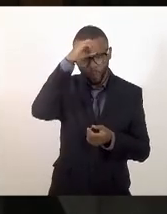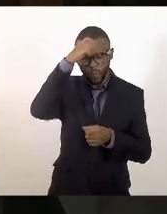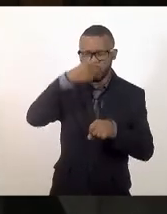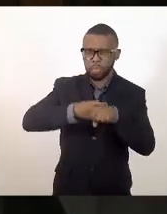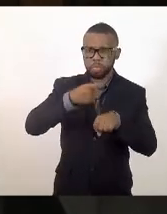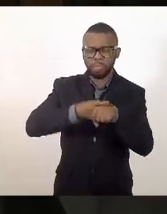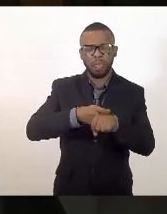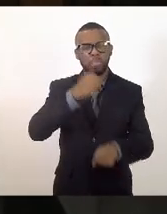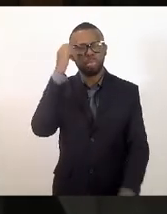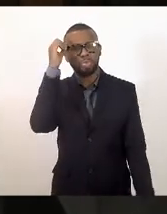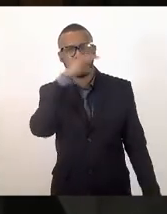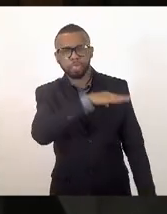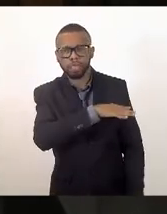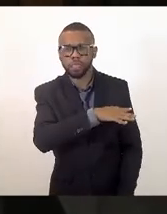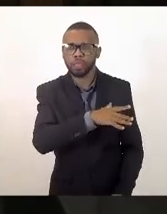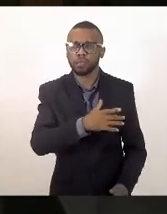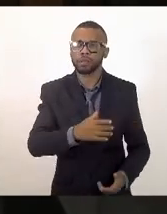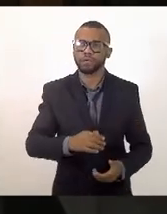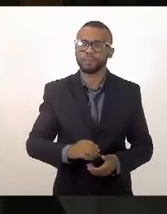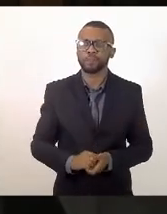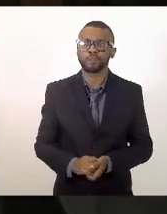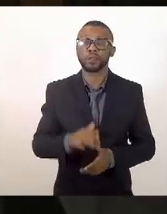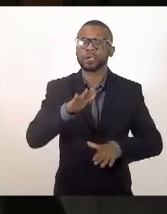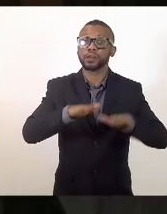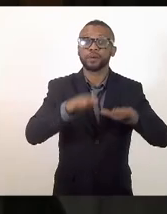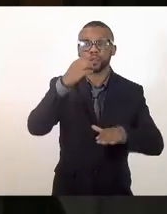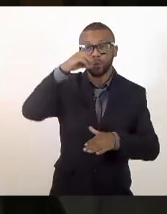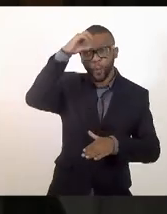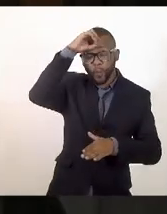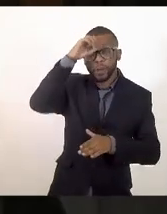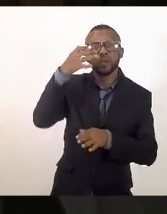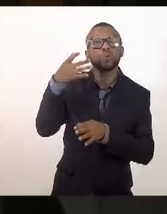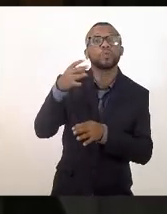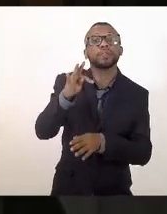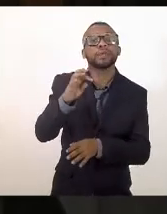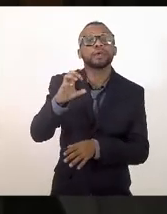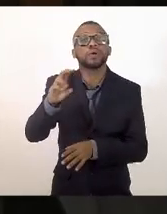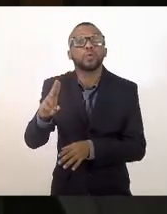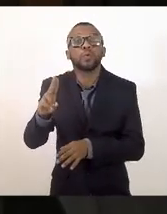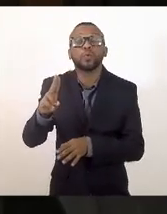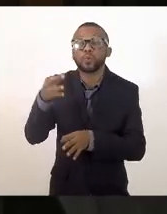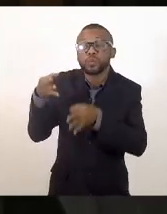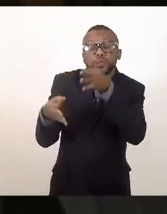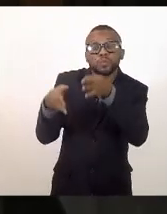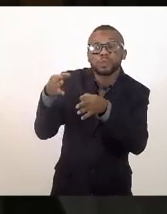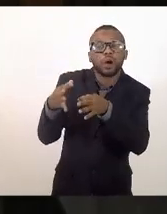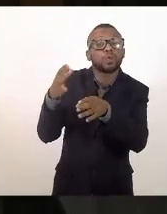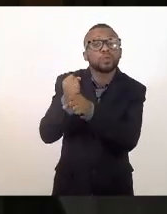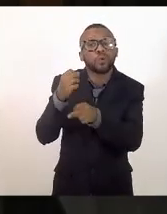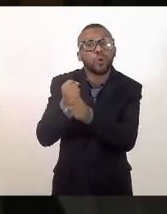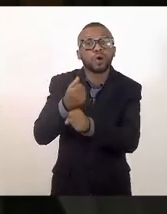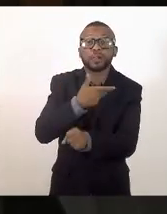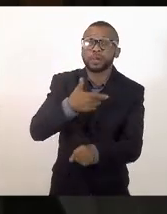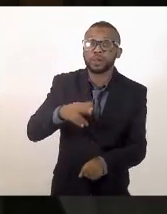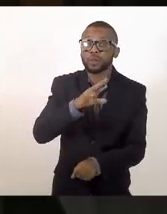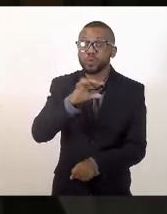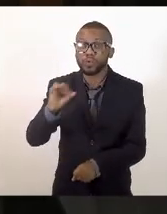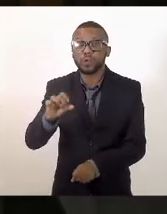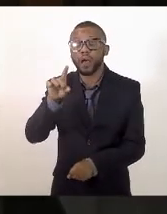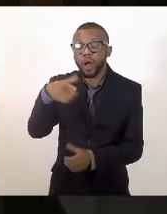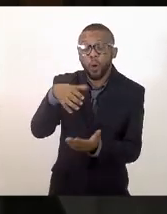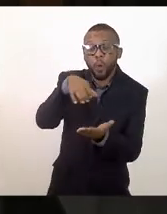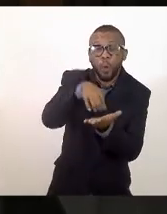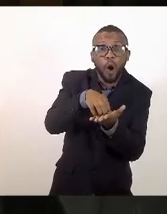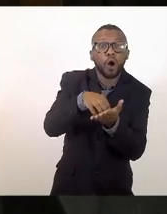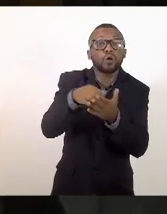esse moleque. Talvez ele não saiba que o Tribunal de Contas do Estado do Rio de Janeiro seja um órgão do